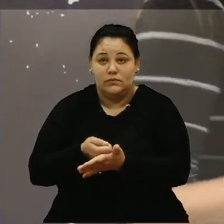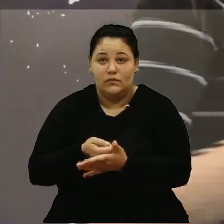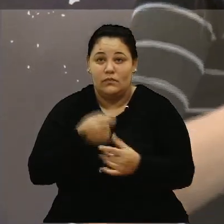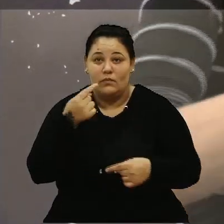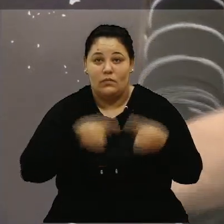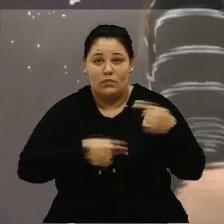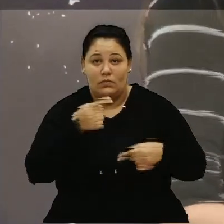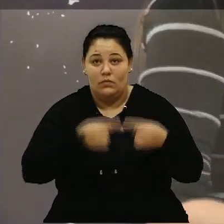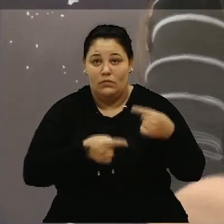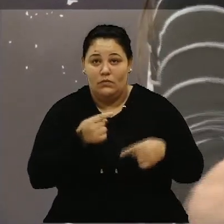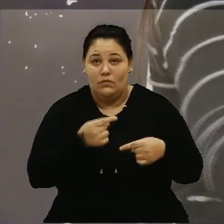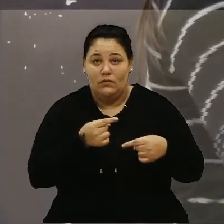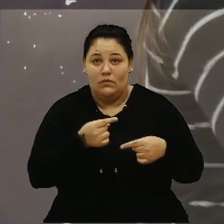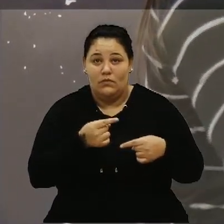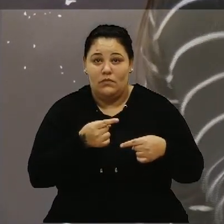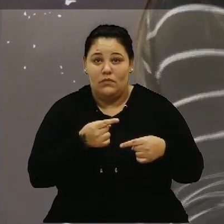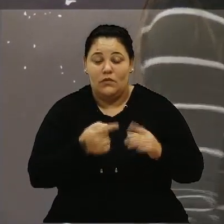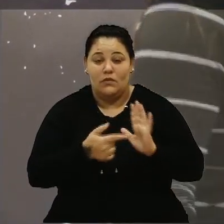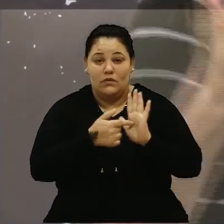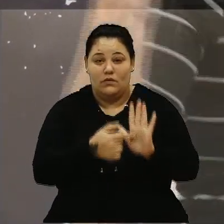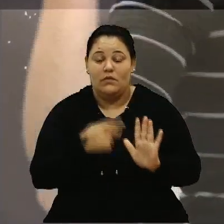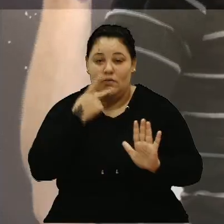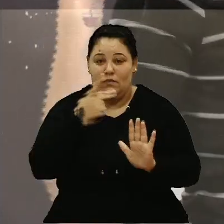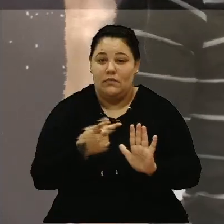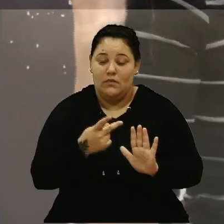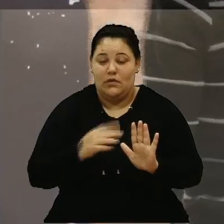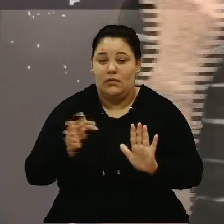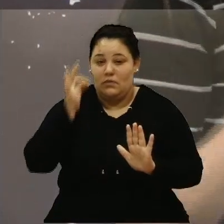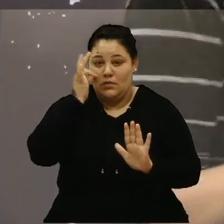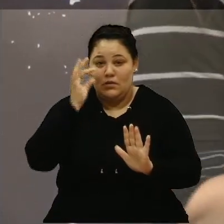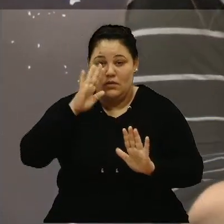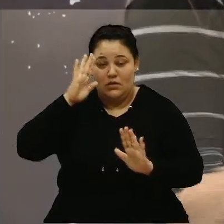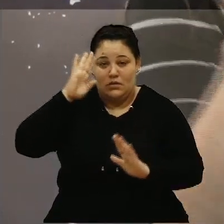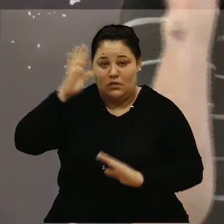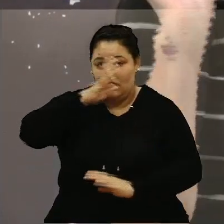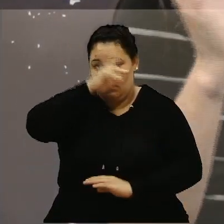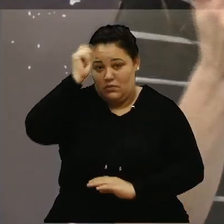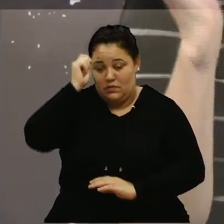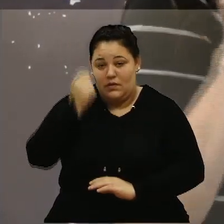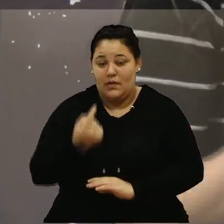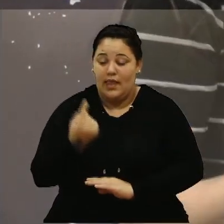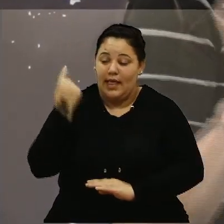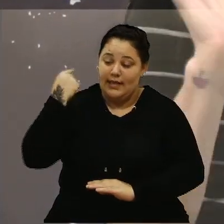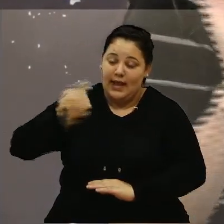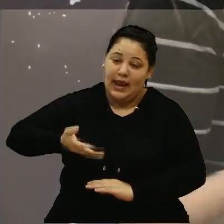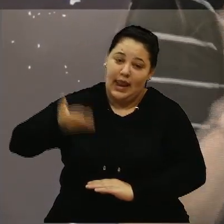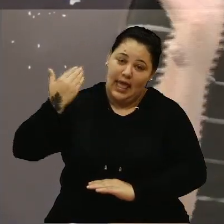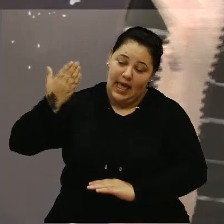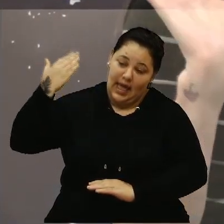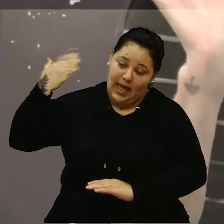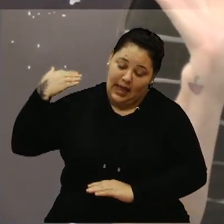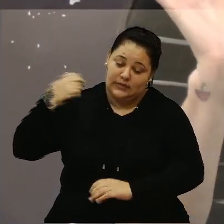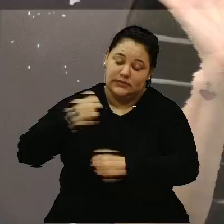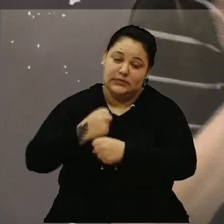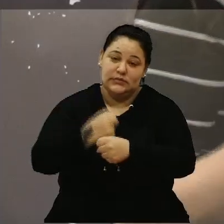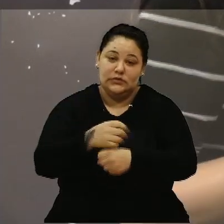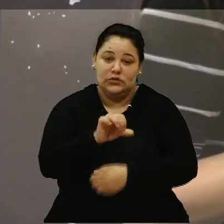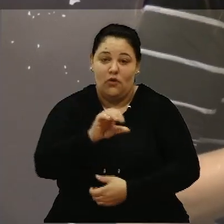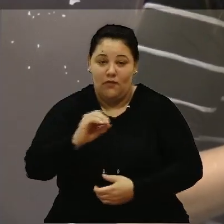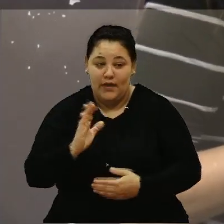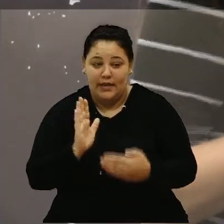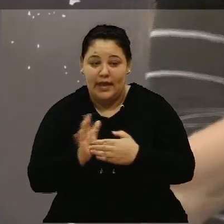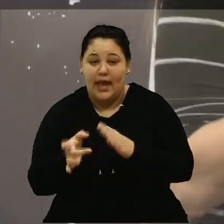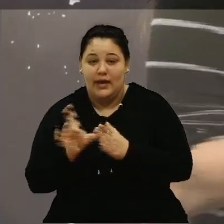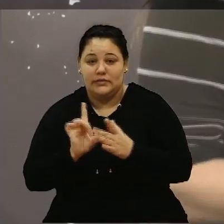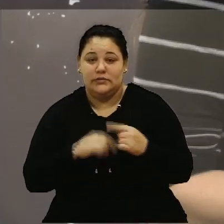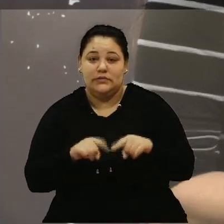levanta da presença da Guarda Municipal lá atrás, né? O senhor está falando lá atrás, anos 90, até antes até.